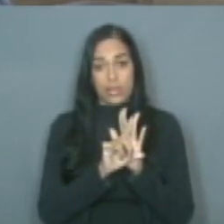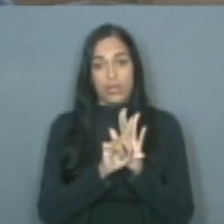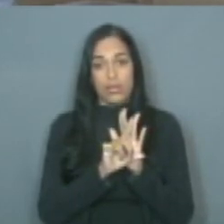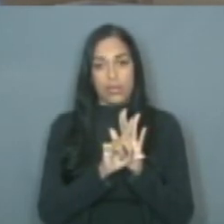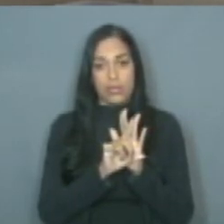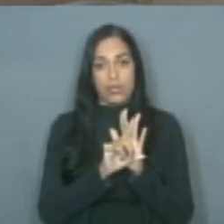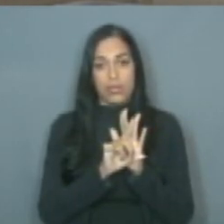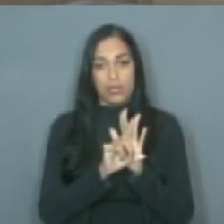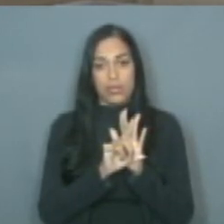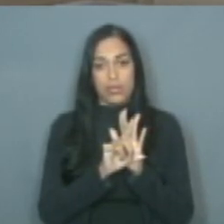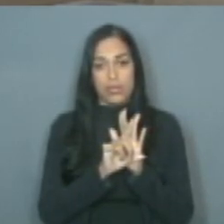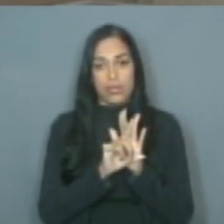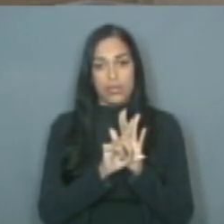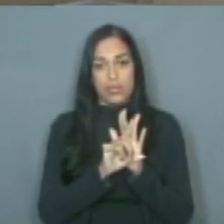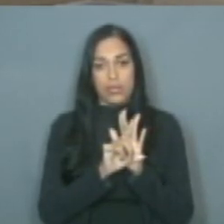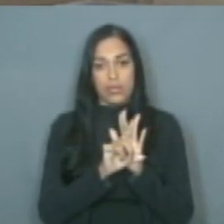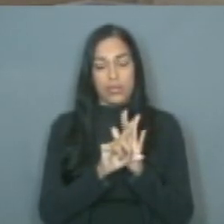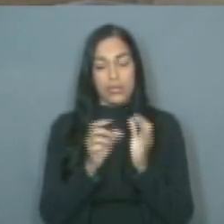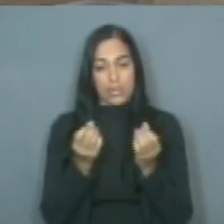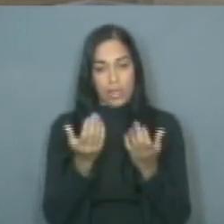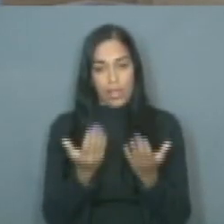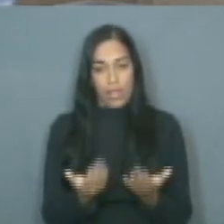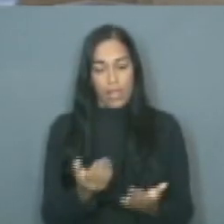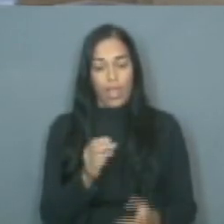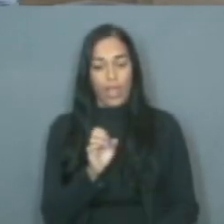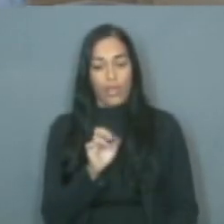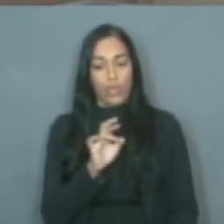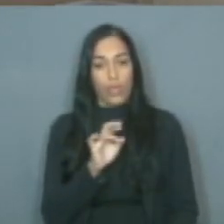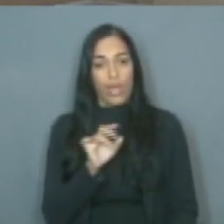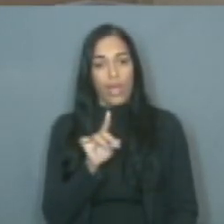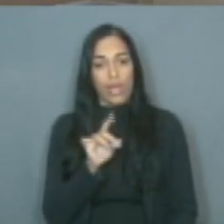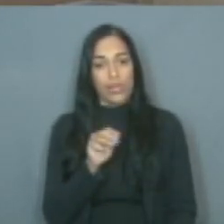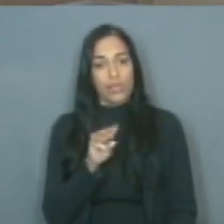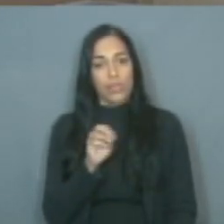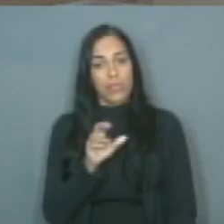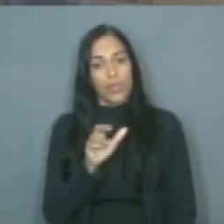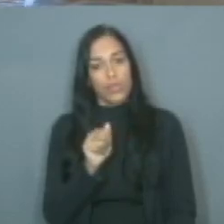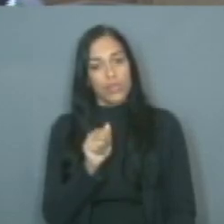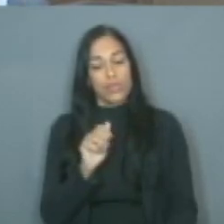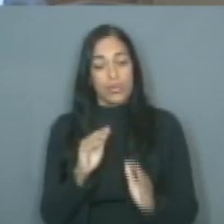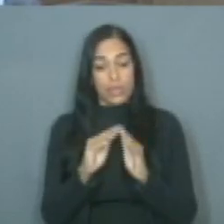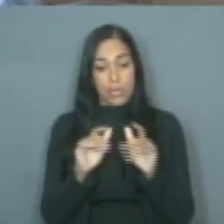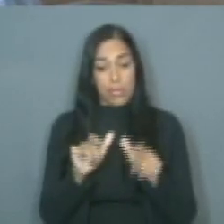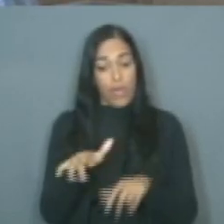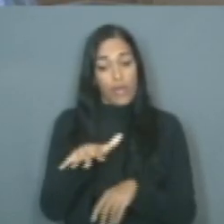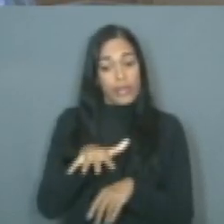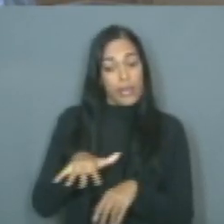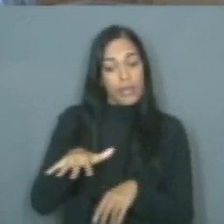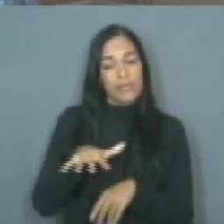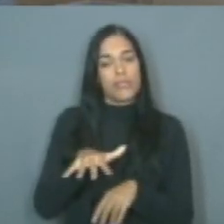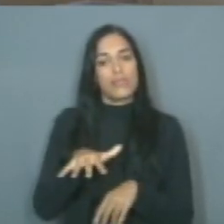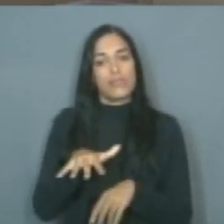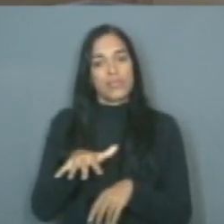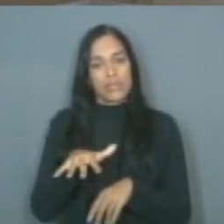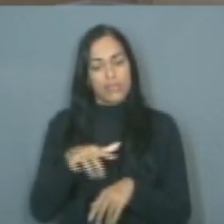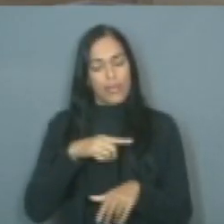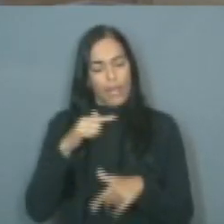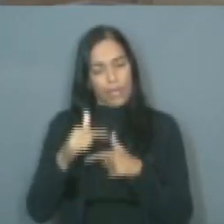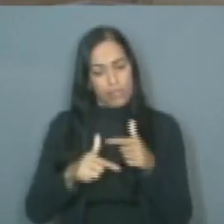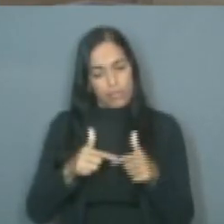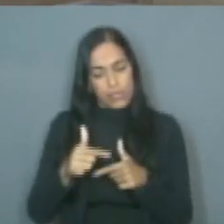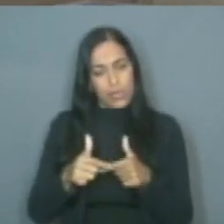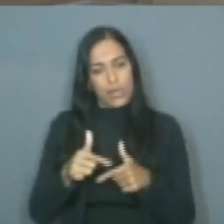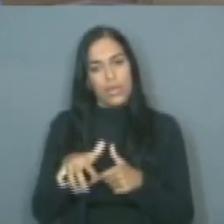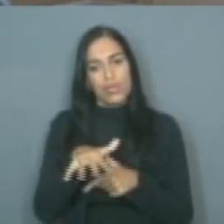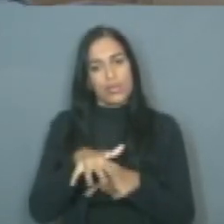Eduardo Moura, Vossa Excelência, que inclusive mora naquela região e tanto tem atuado